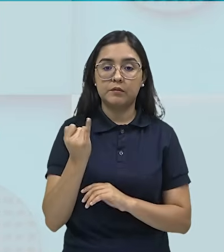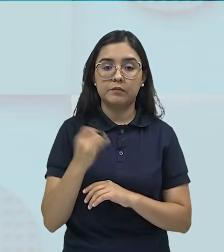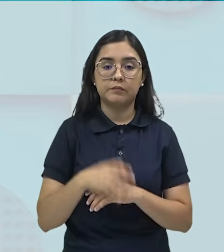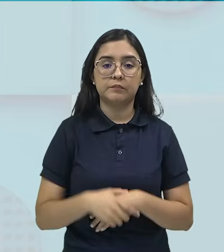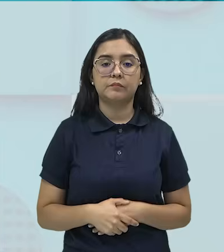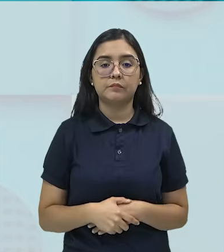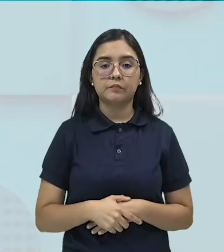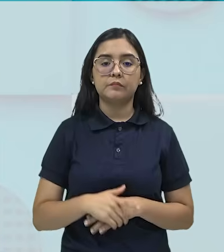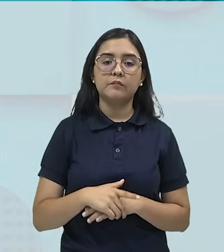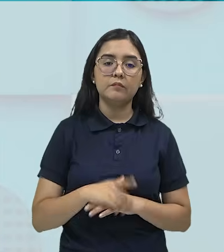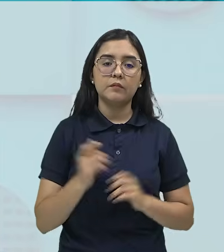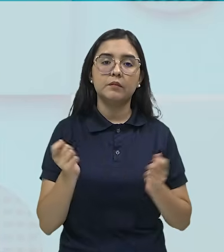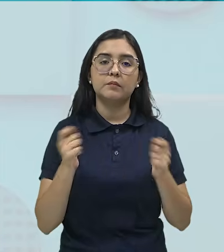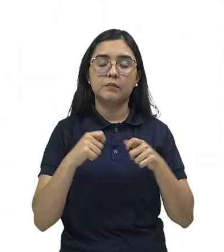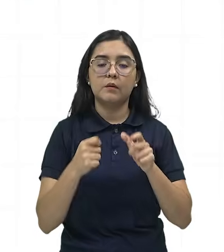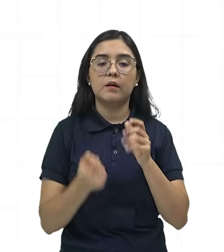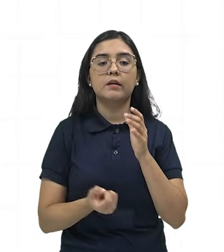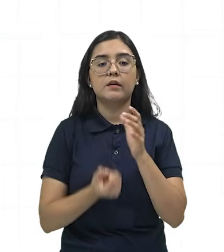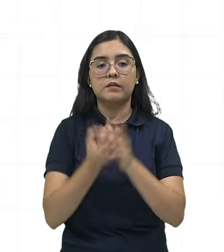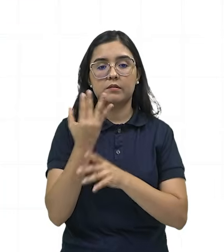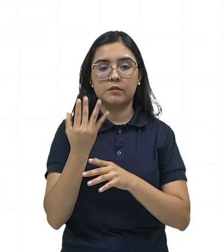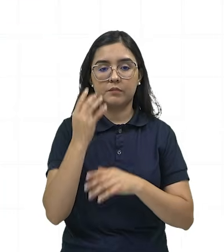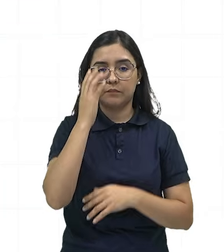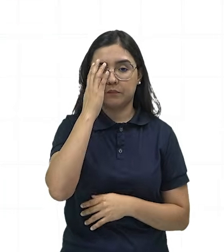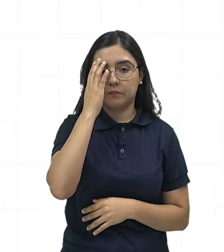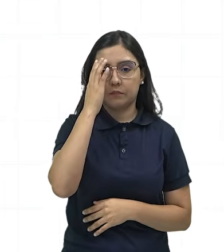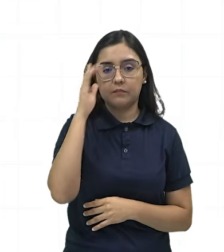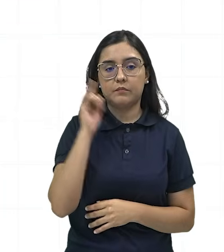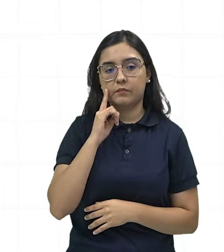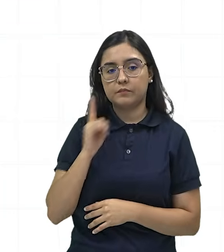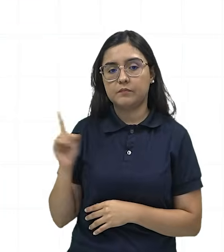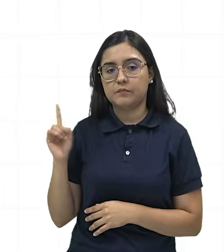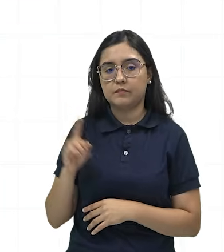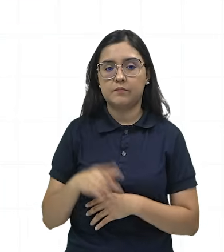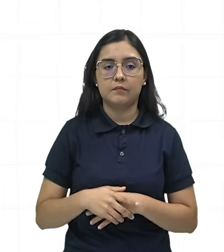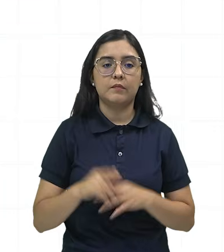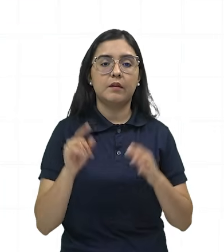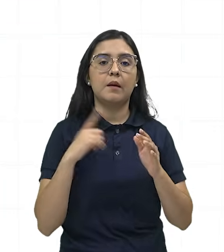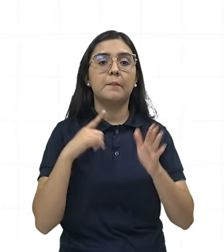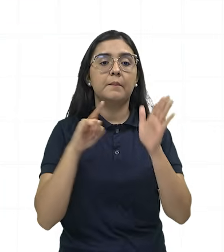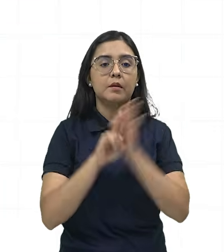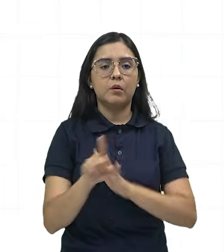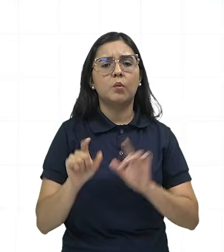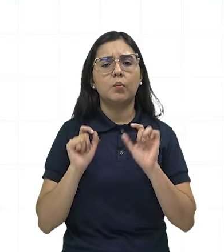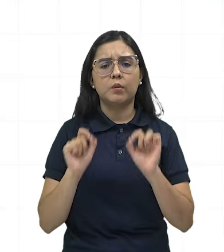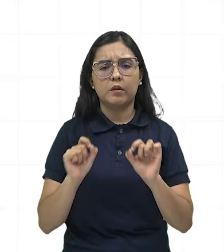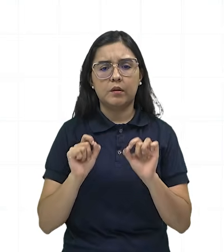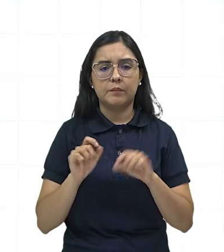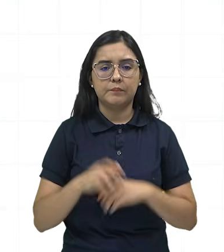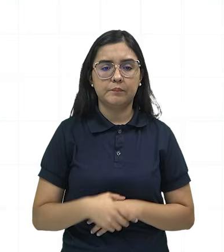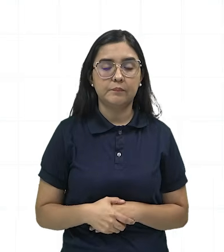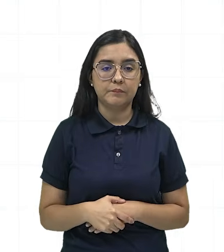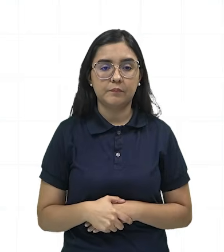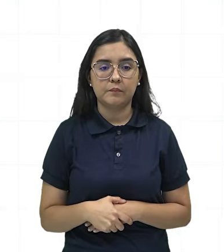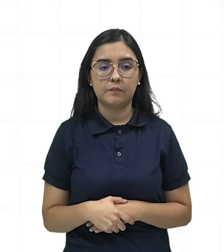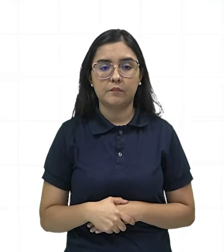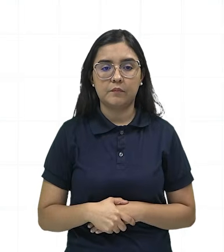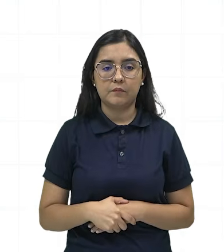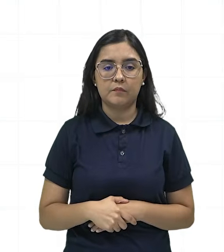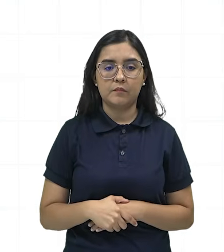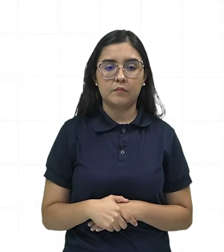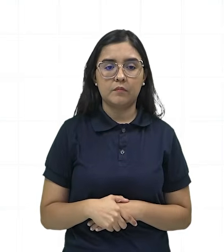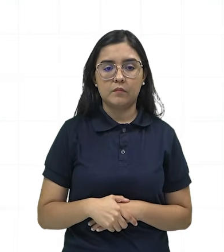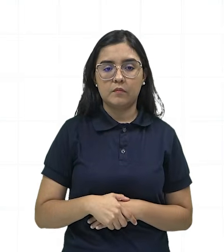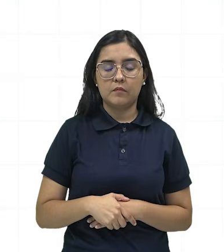a construção da notícia. Então, observe aí, ó. Nós temos a pergunta o quê? O